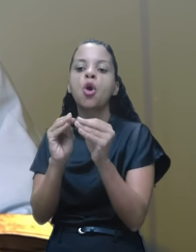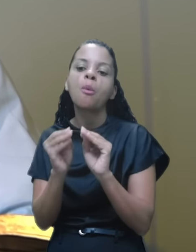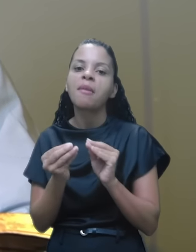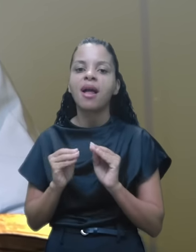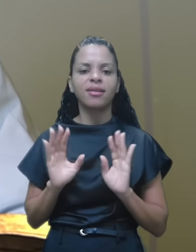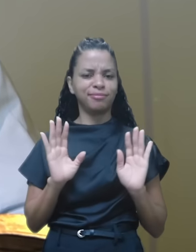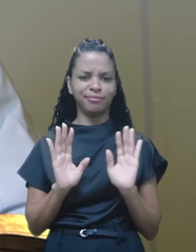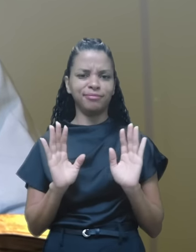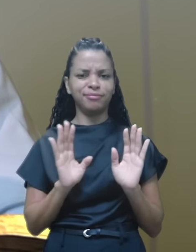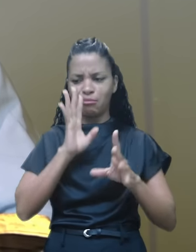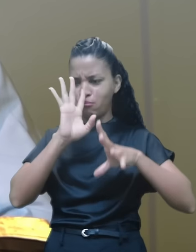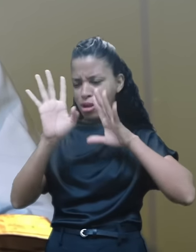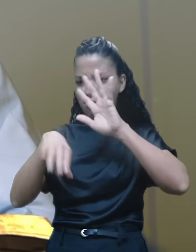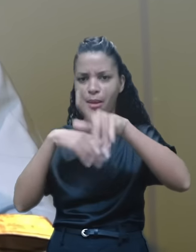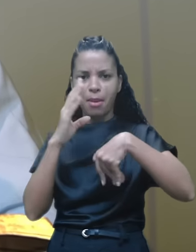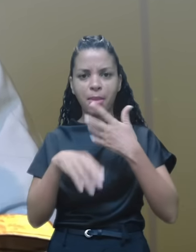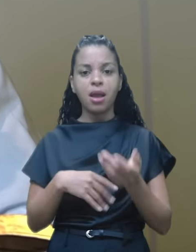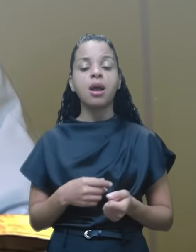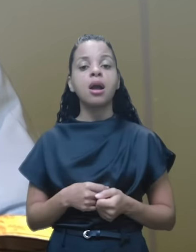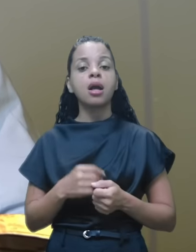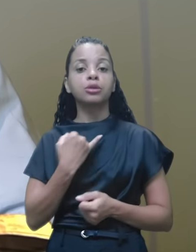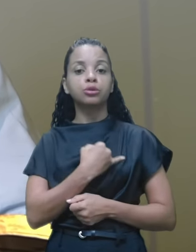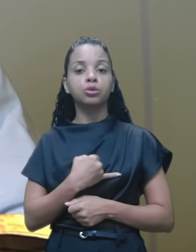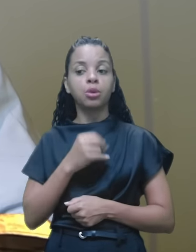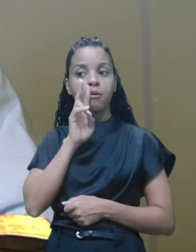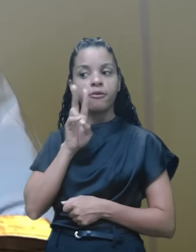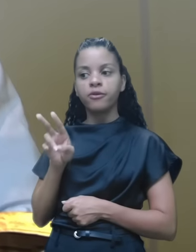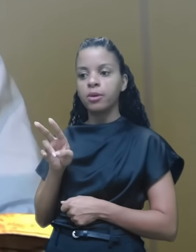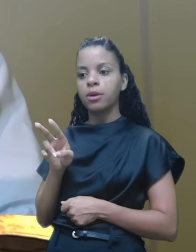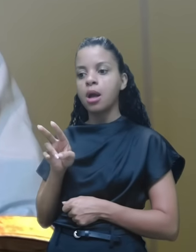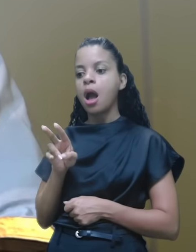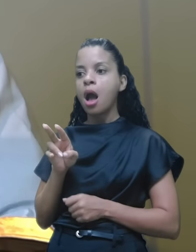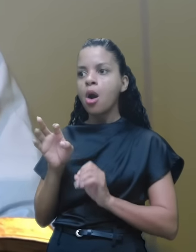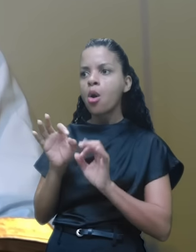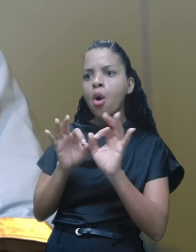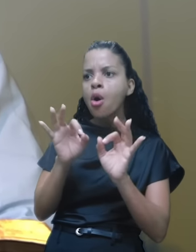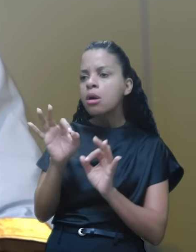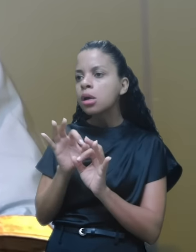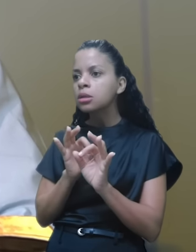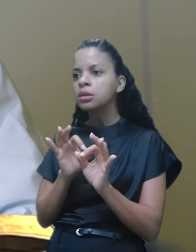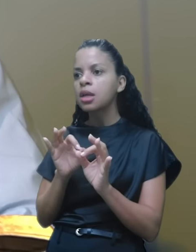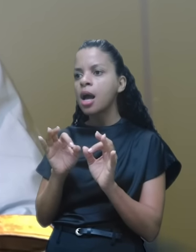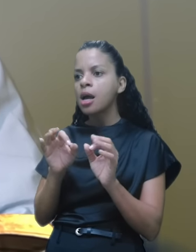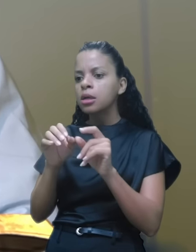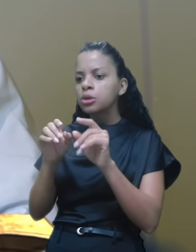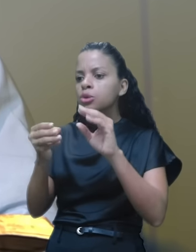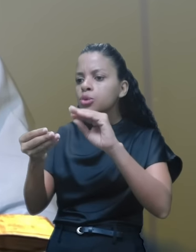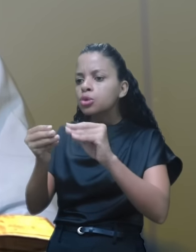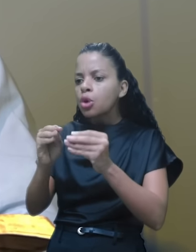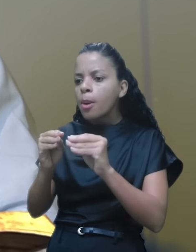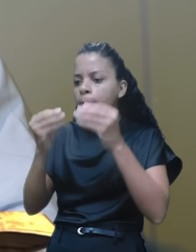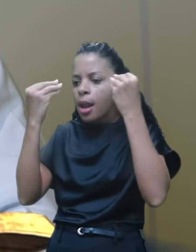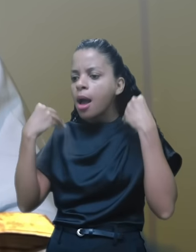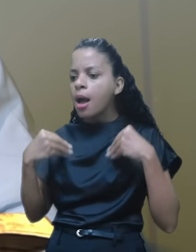Então não é de se admirar que quando João viu o lenço dobrado, ali ele falou, opa, Jesus ressuscitou.